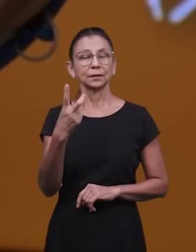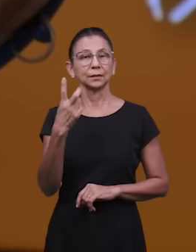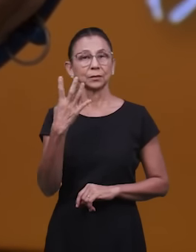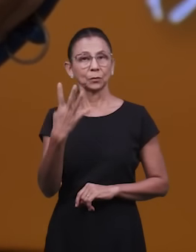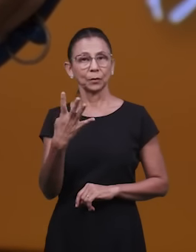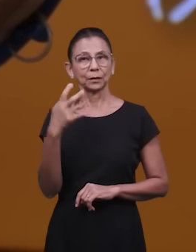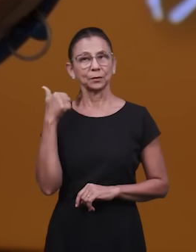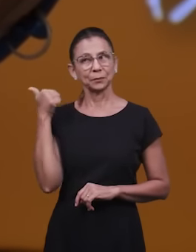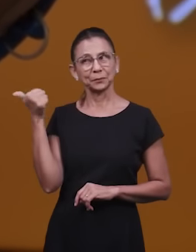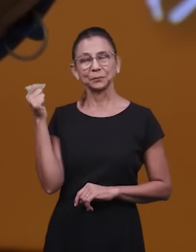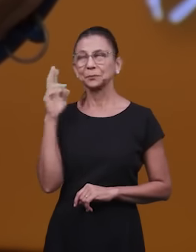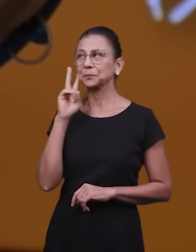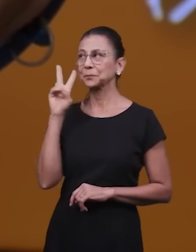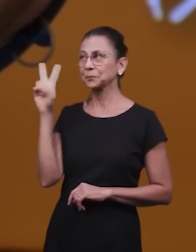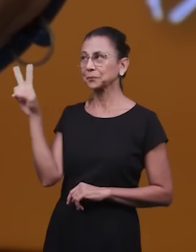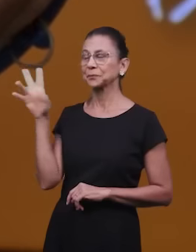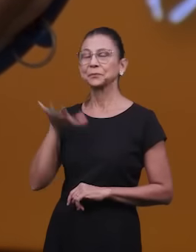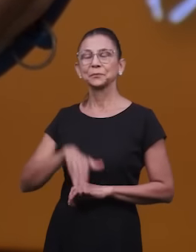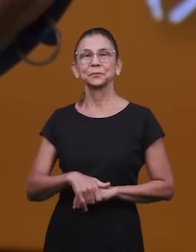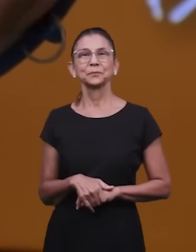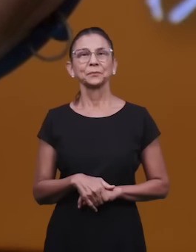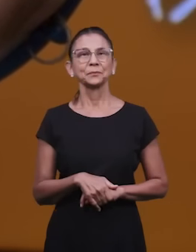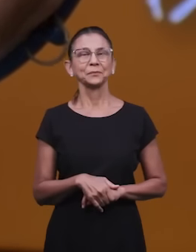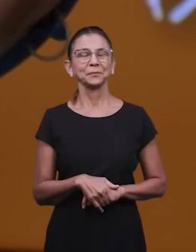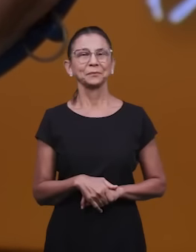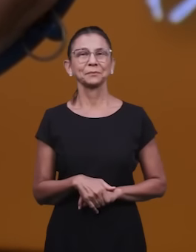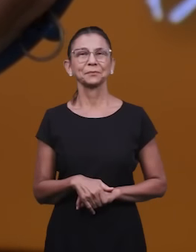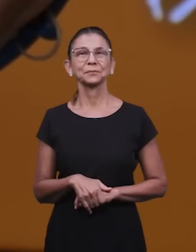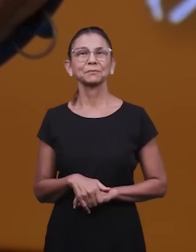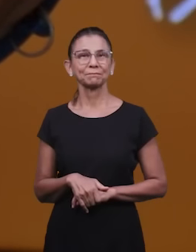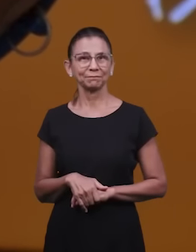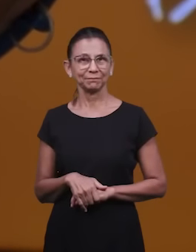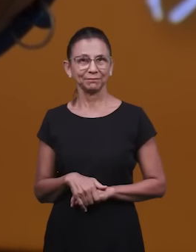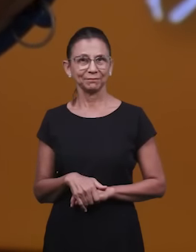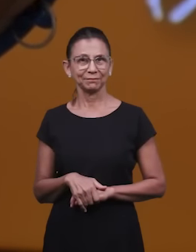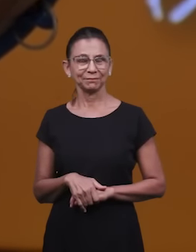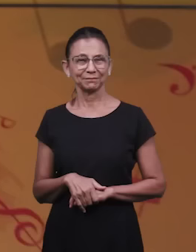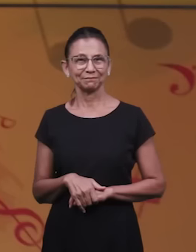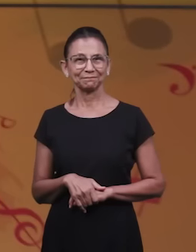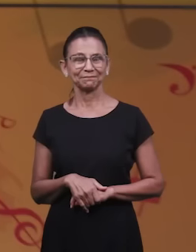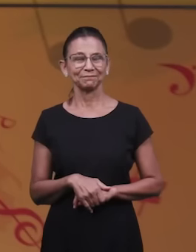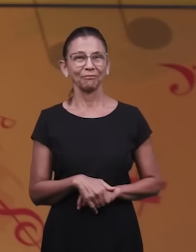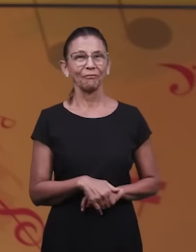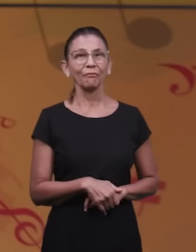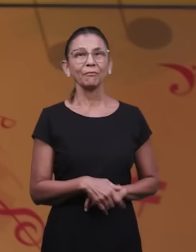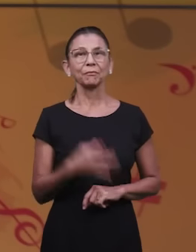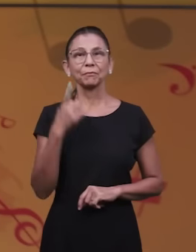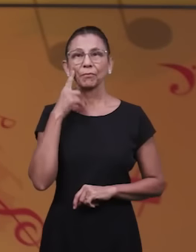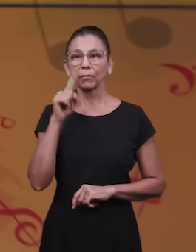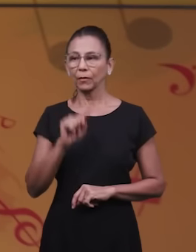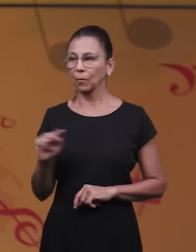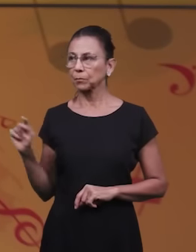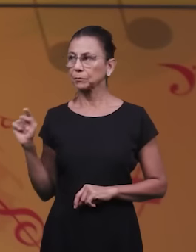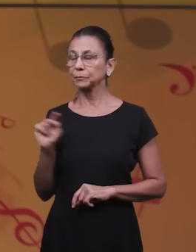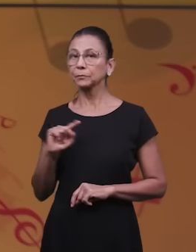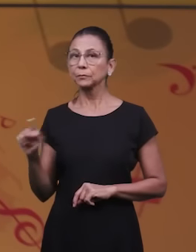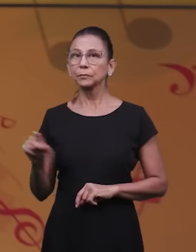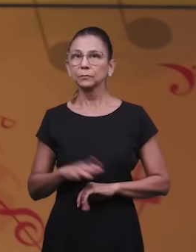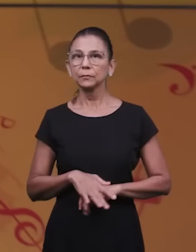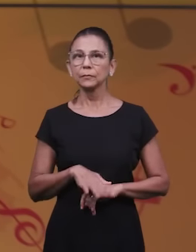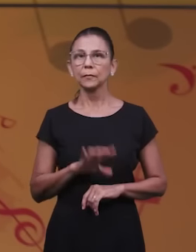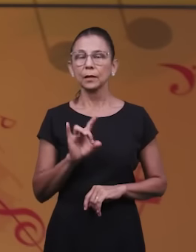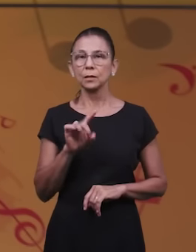três, quatro. Um, dois, três, quatro. E o de baixo bate